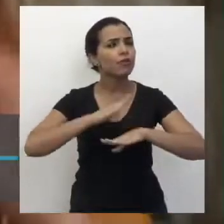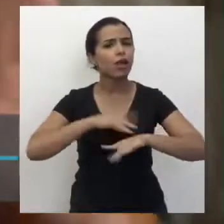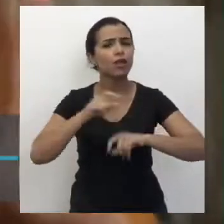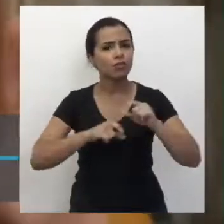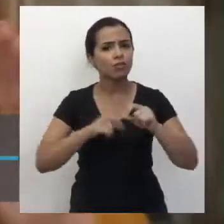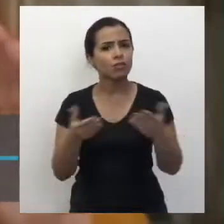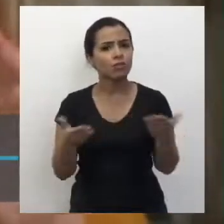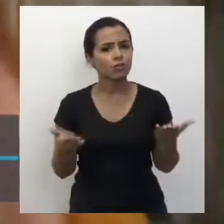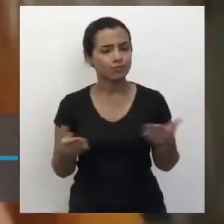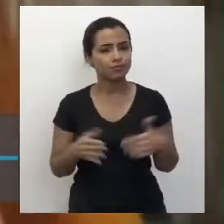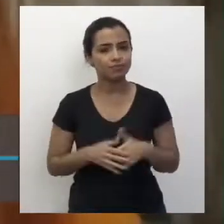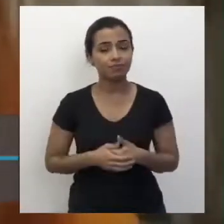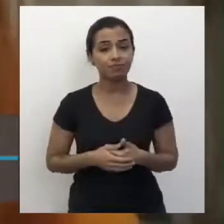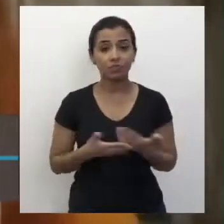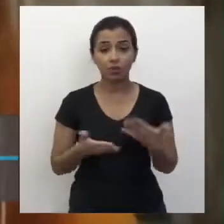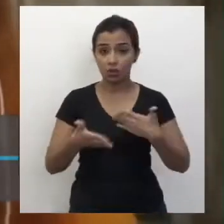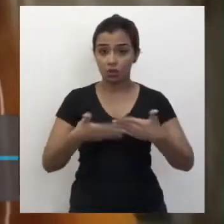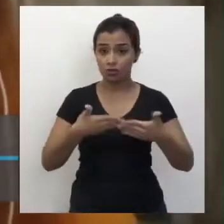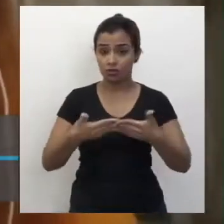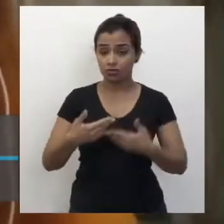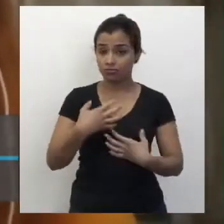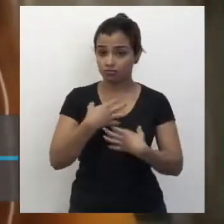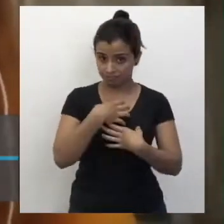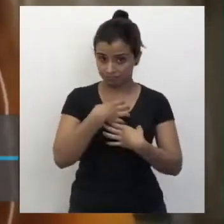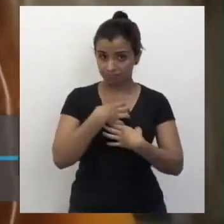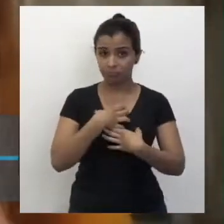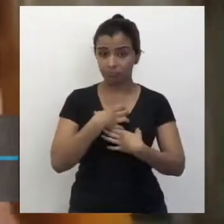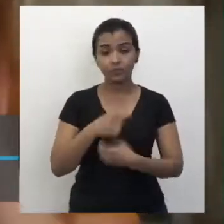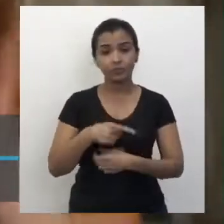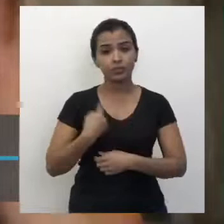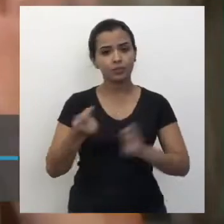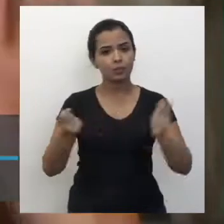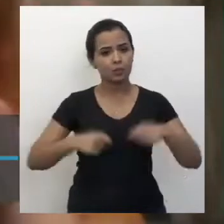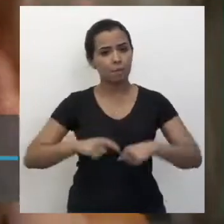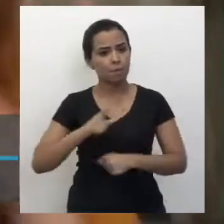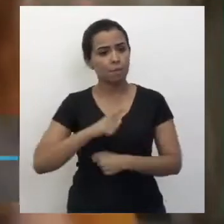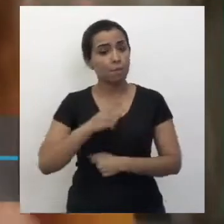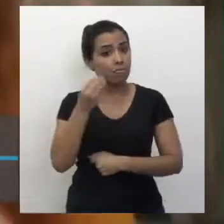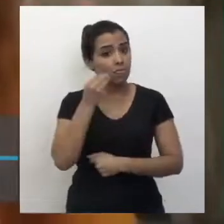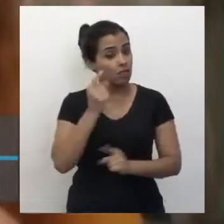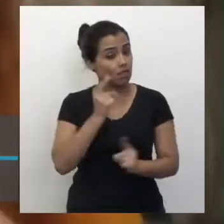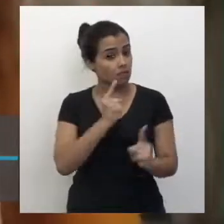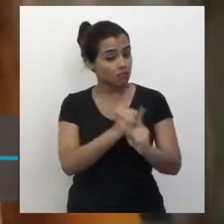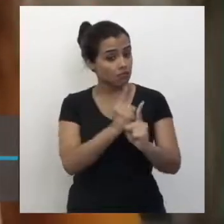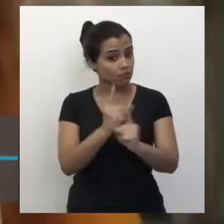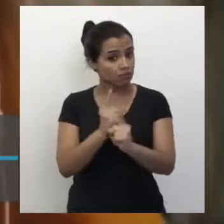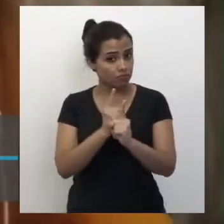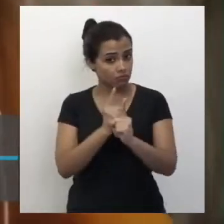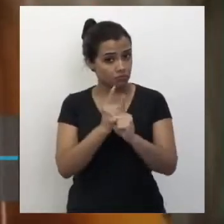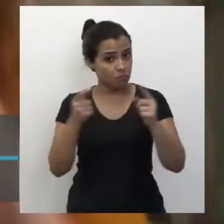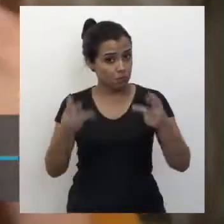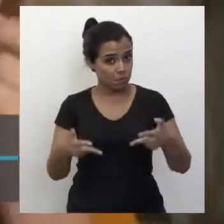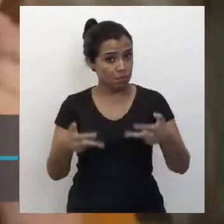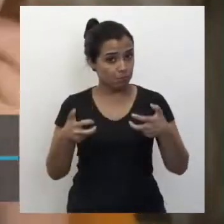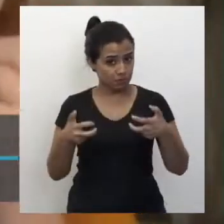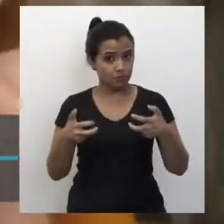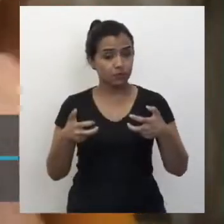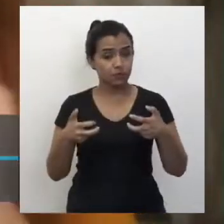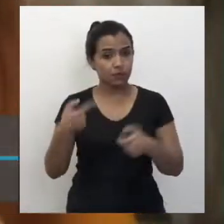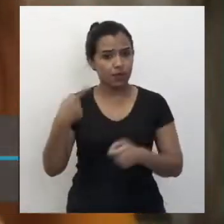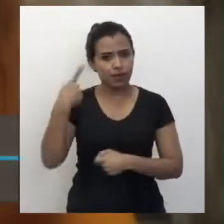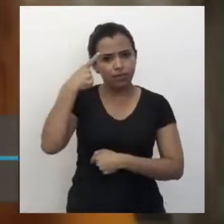De toda forma, nós podemos tentar identificar uma certa ideia